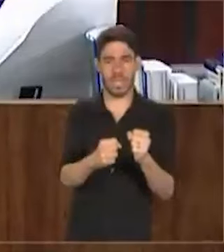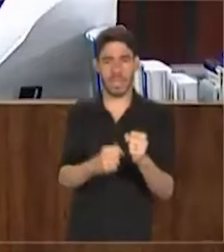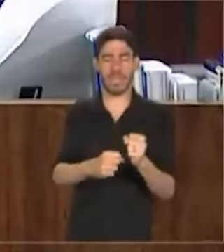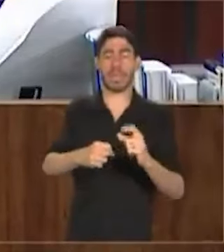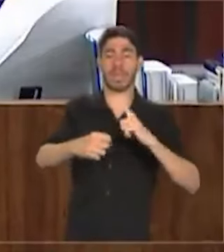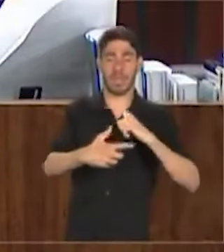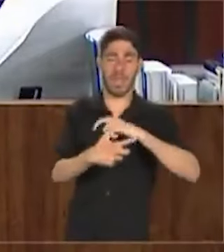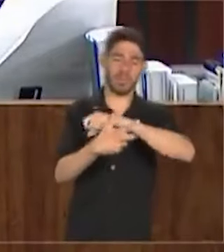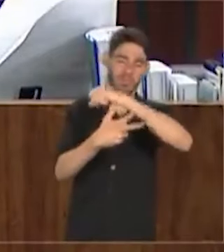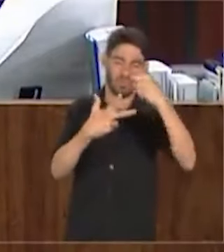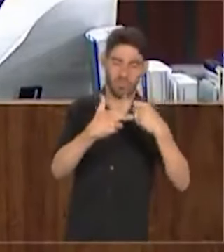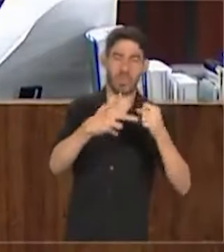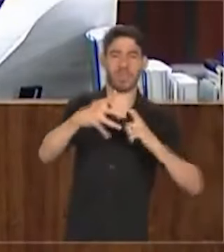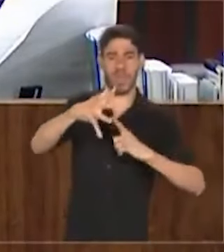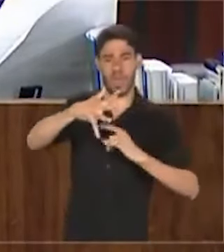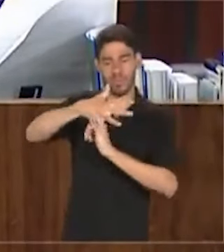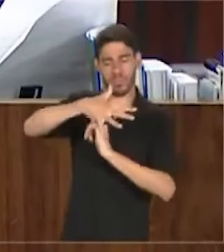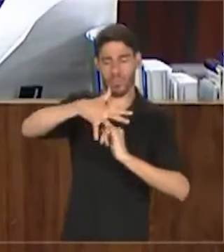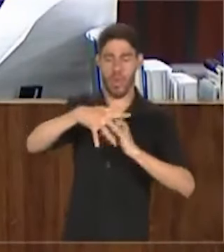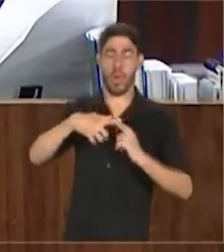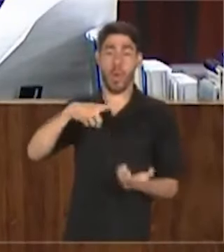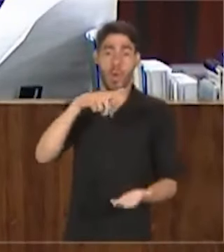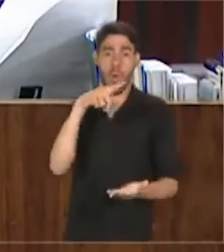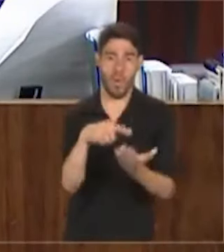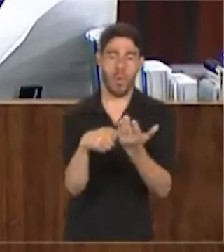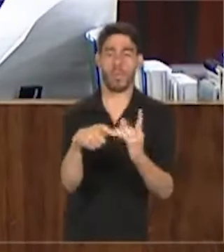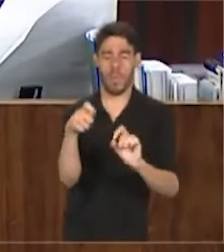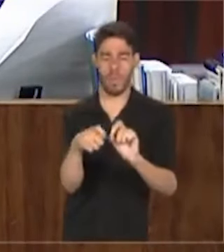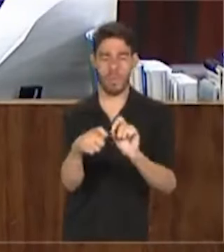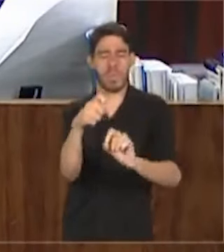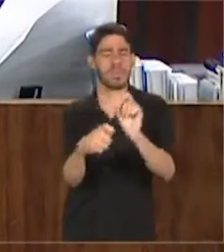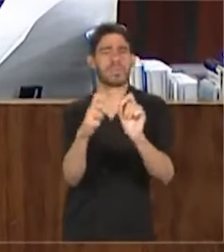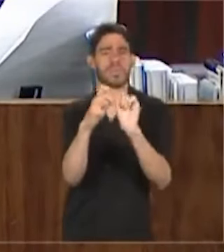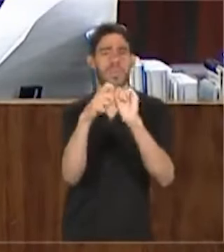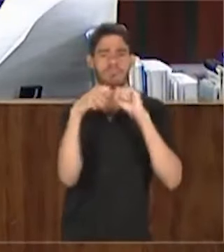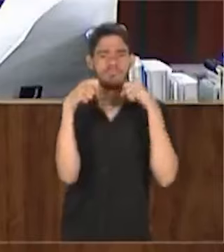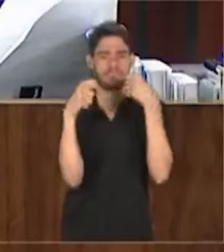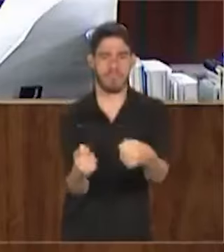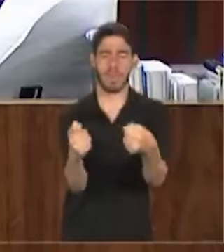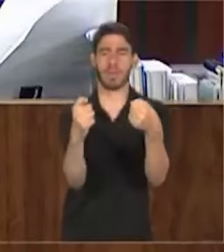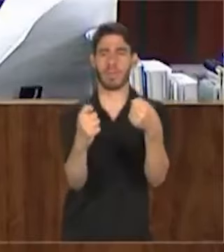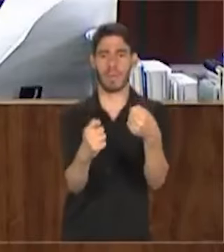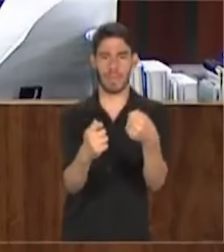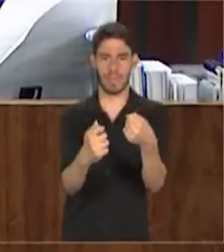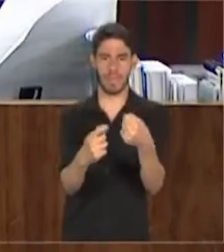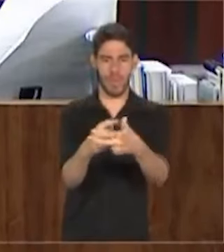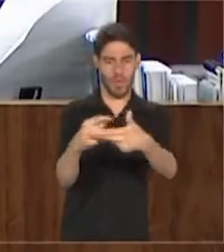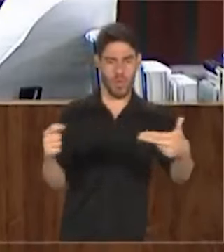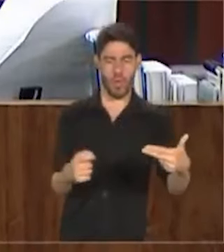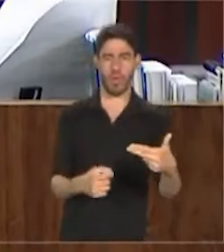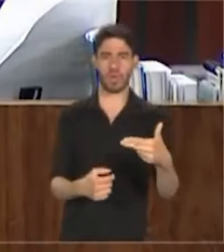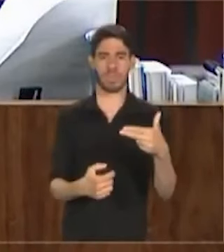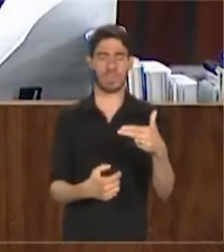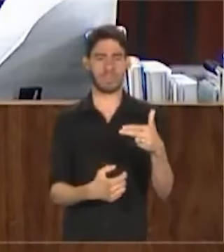ins ições nós temos uma missão a missão de combater esse mal que é